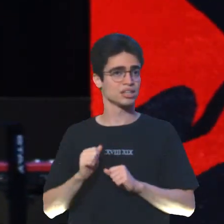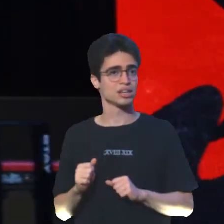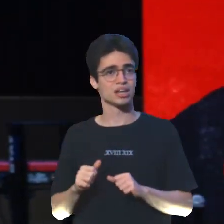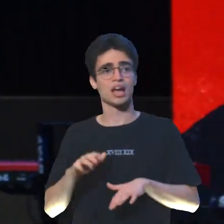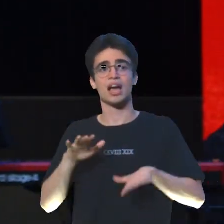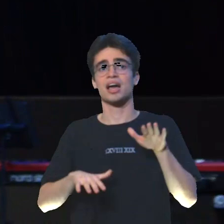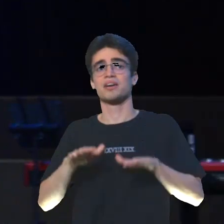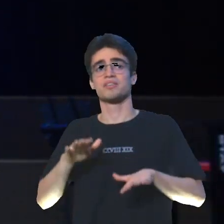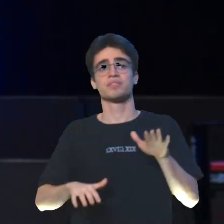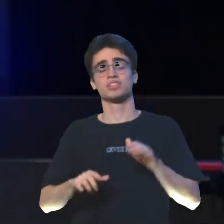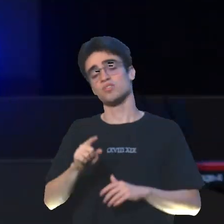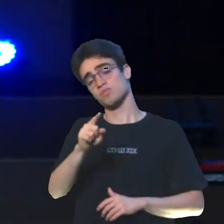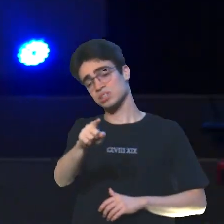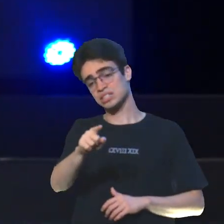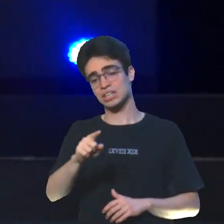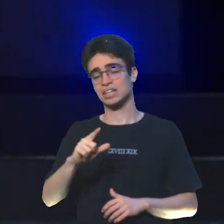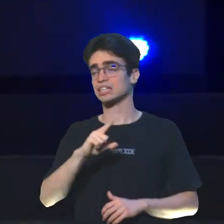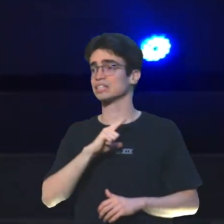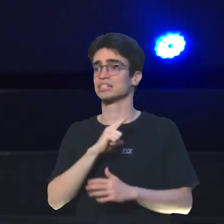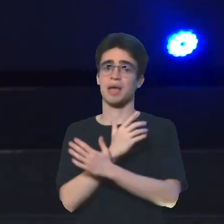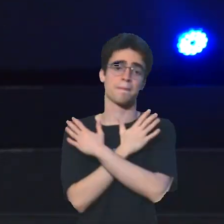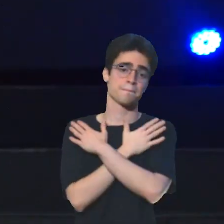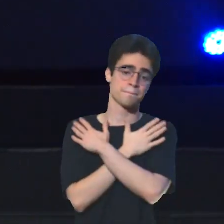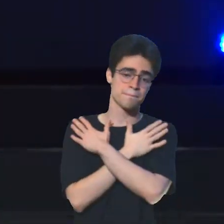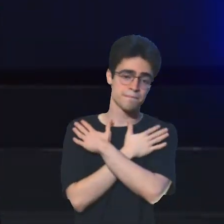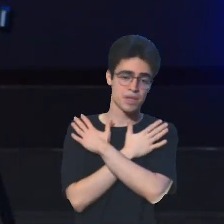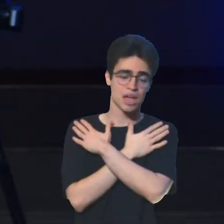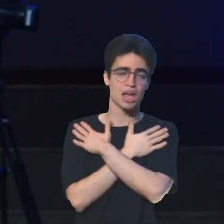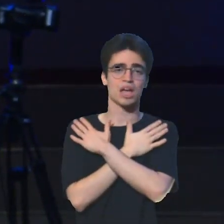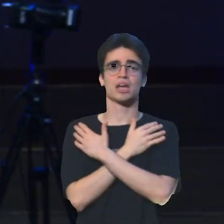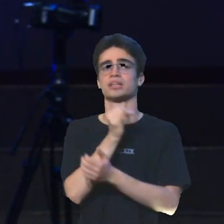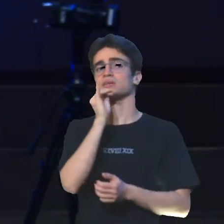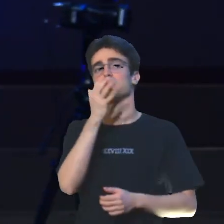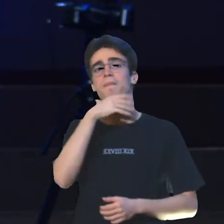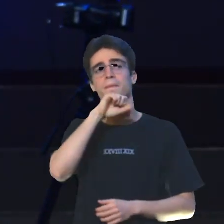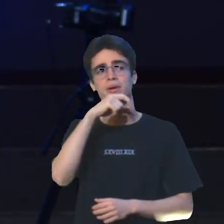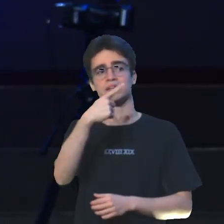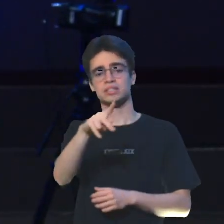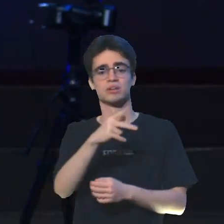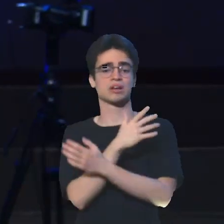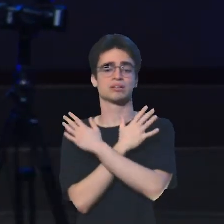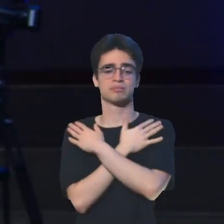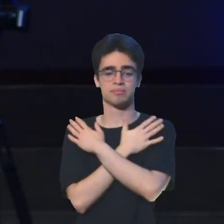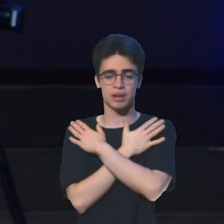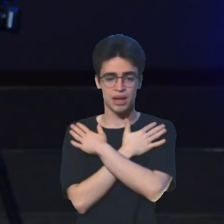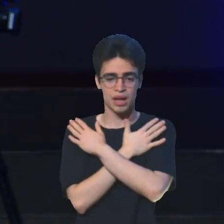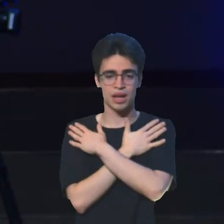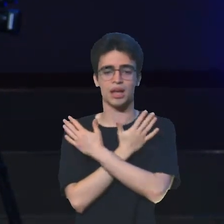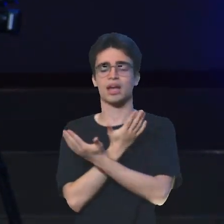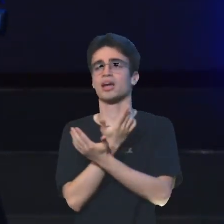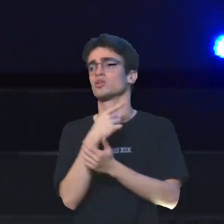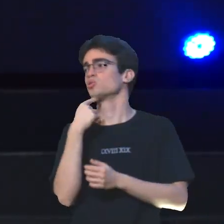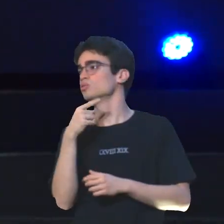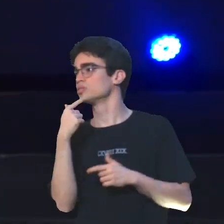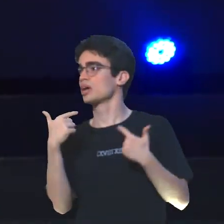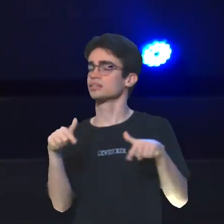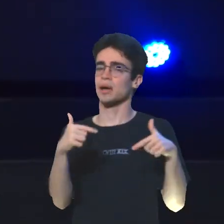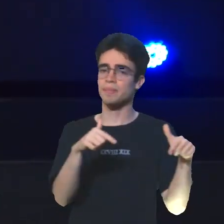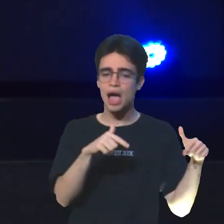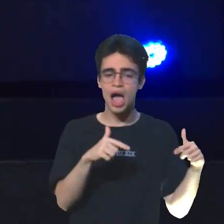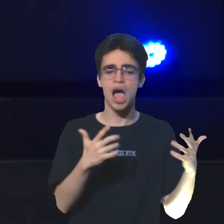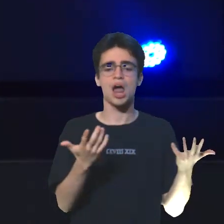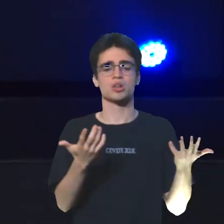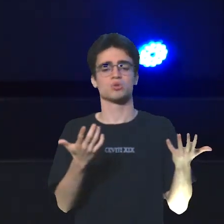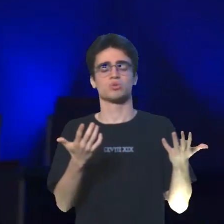Talvez você tenha um desemprego dentro da casa. Seu pai não consegue emprego, sua mãe não consegue sustento.